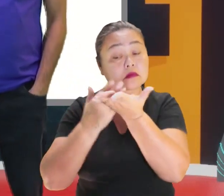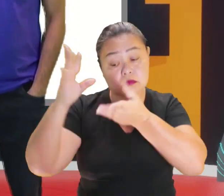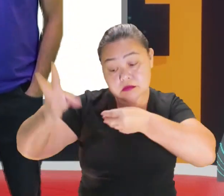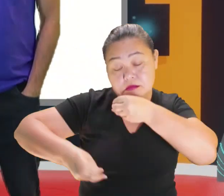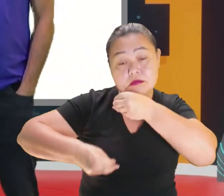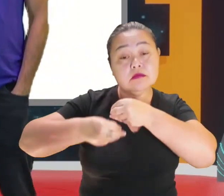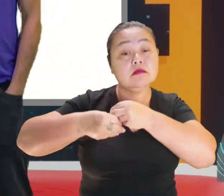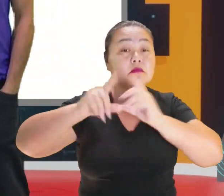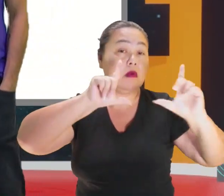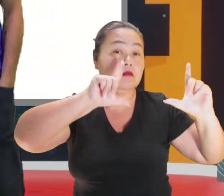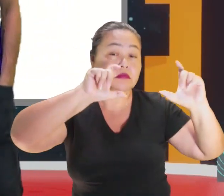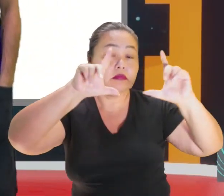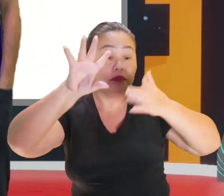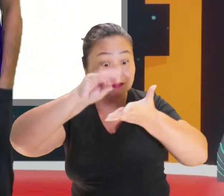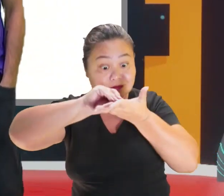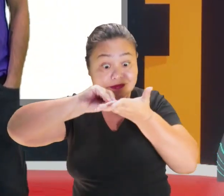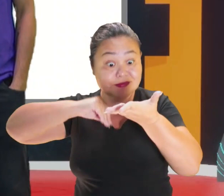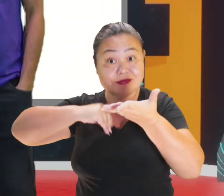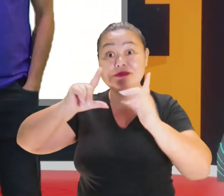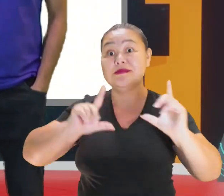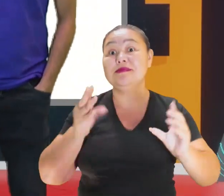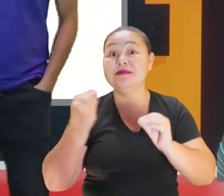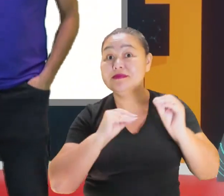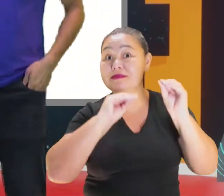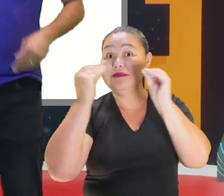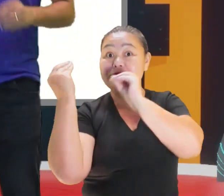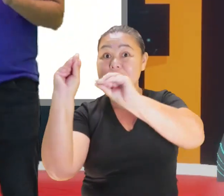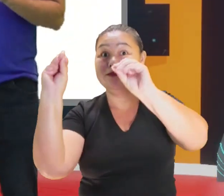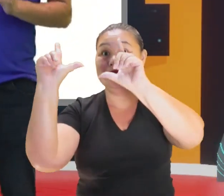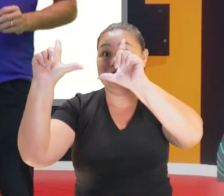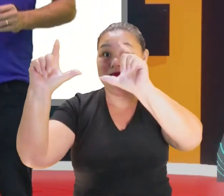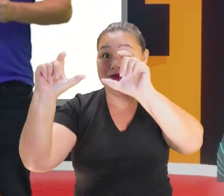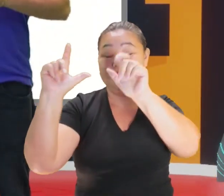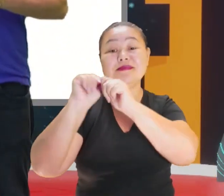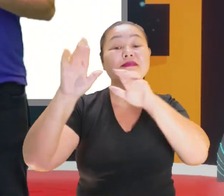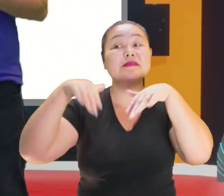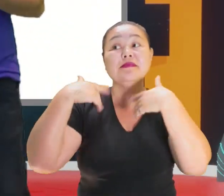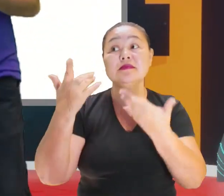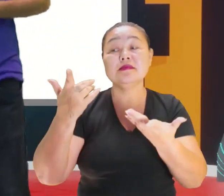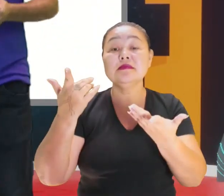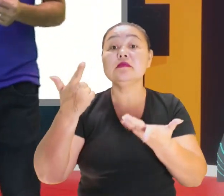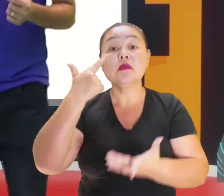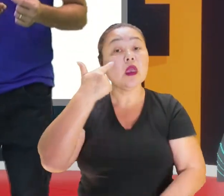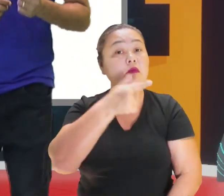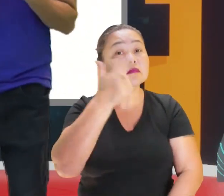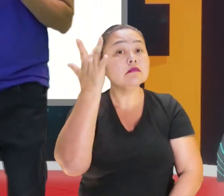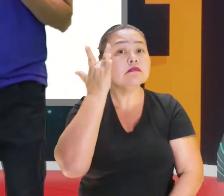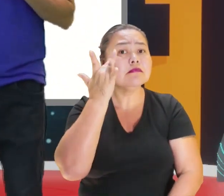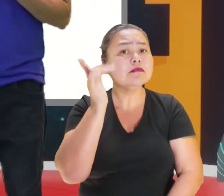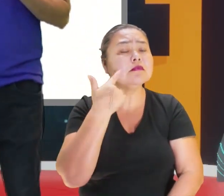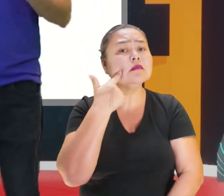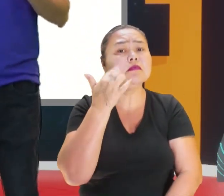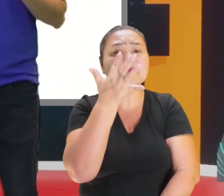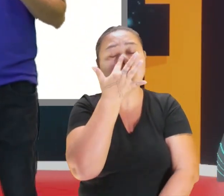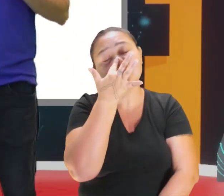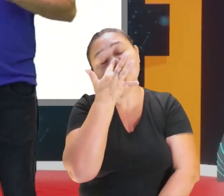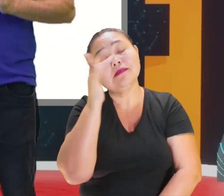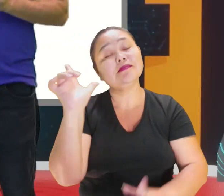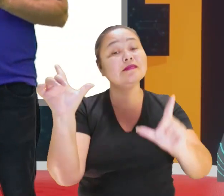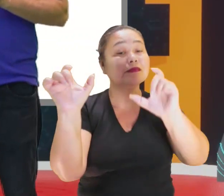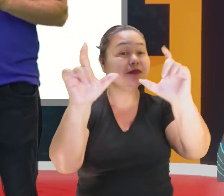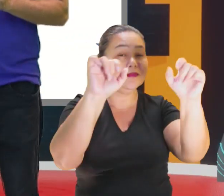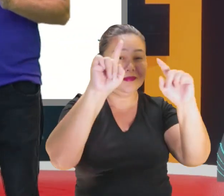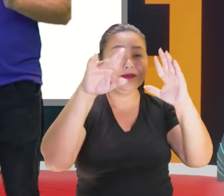inserir aí fotos que estamos recebendo e tudo mais. Certinho? Beleza. Mas assim, eu não sei se você observou, mas eu observo bastante nas fotos